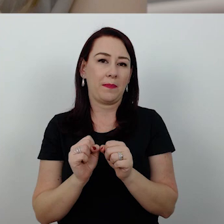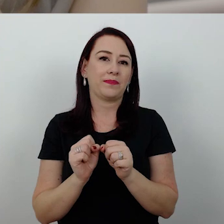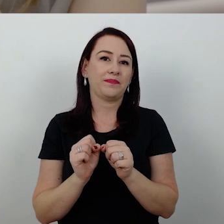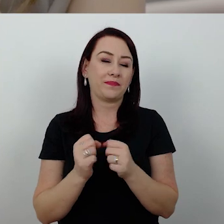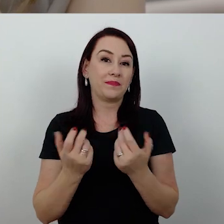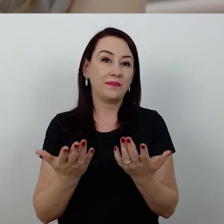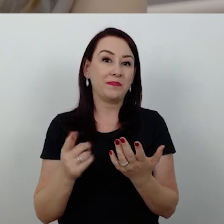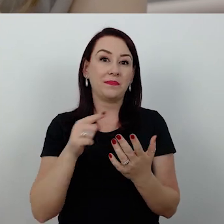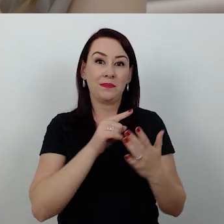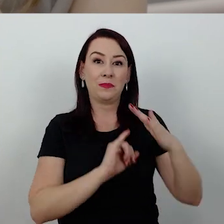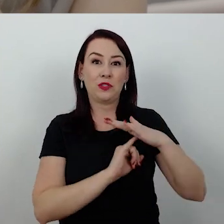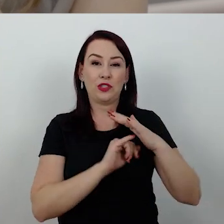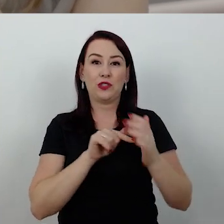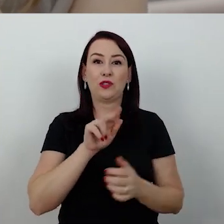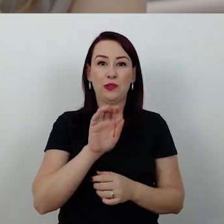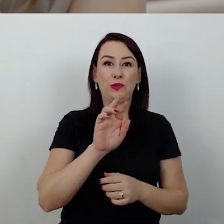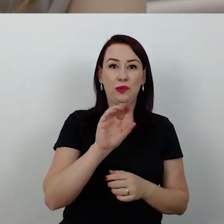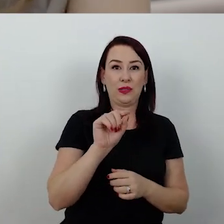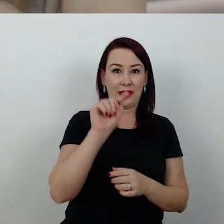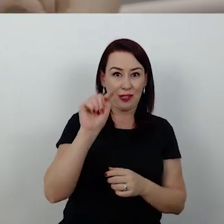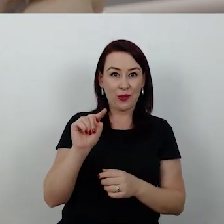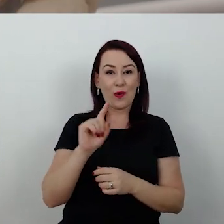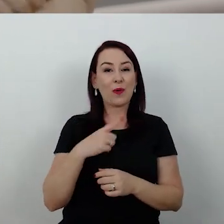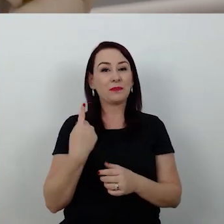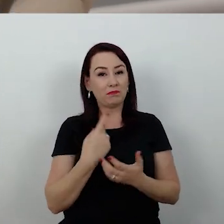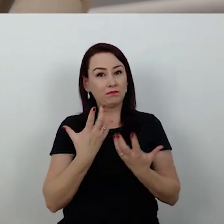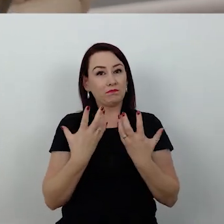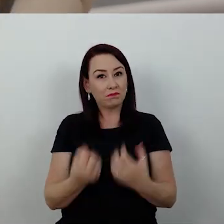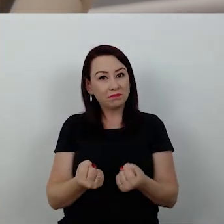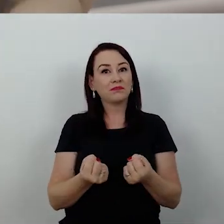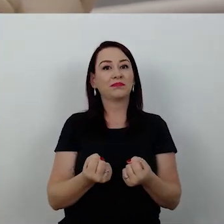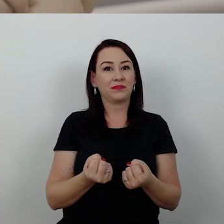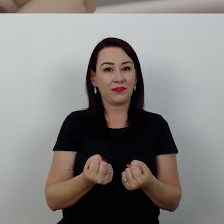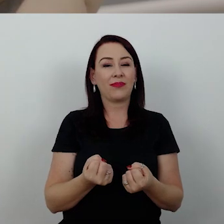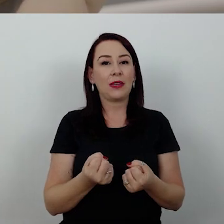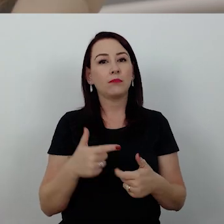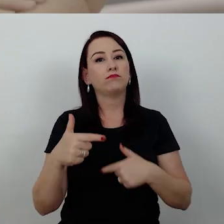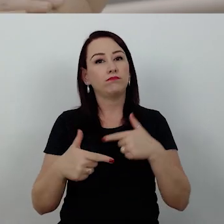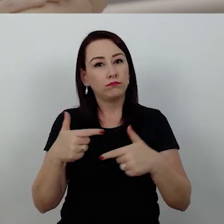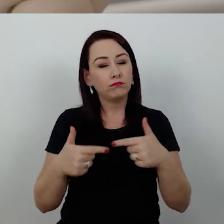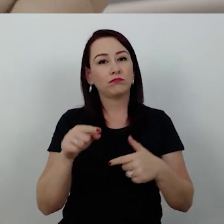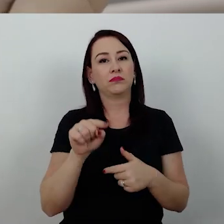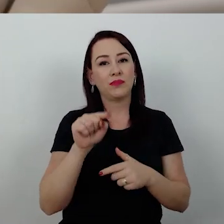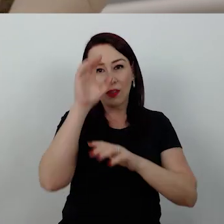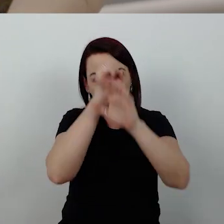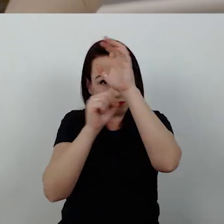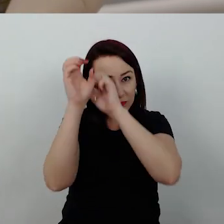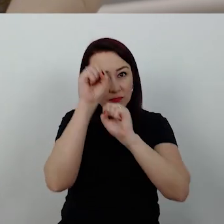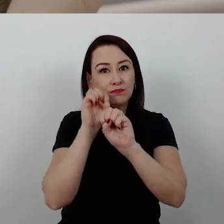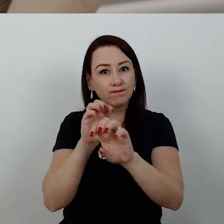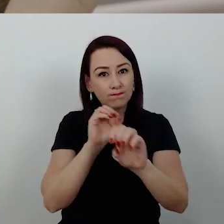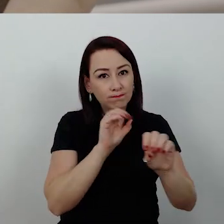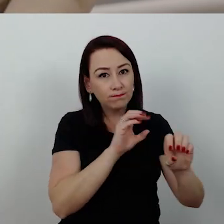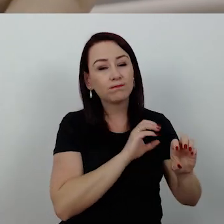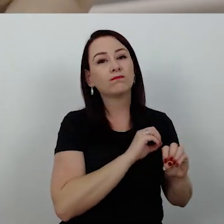E então, lá no Querô, a gente se propôs, nesse momento, a realizar essas atividades de formação para